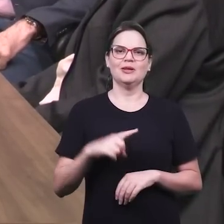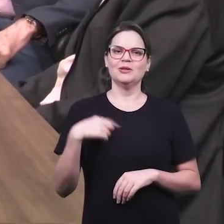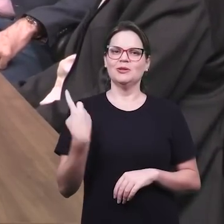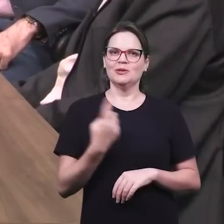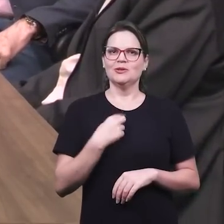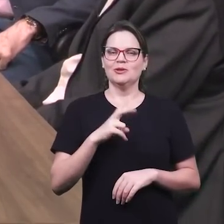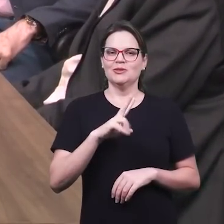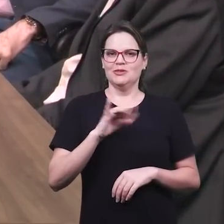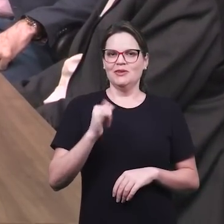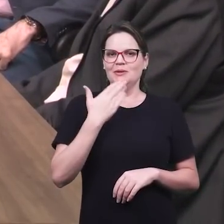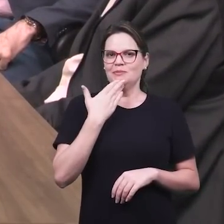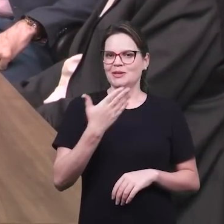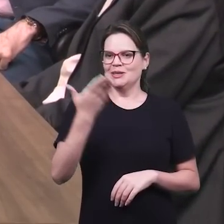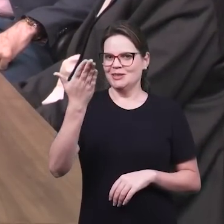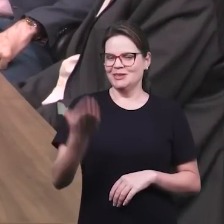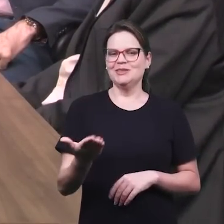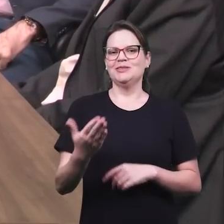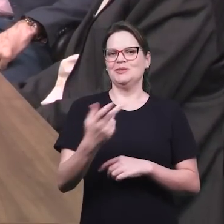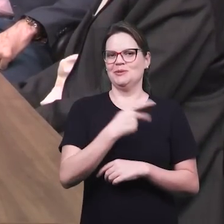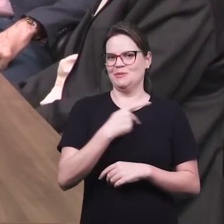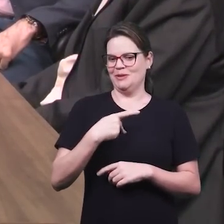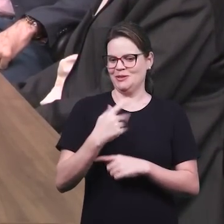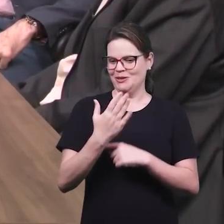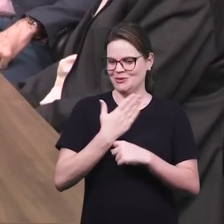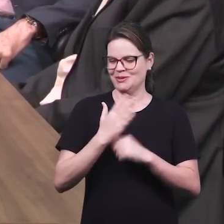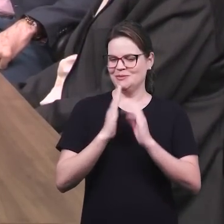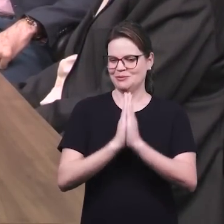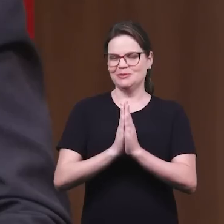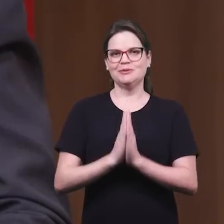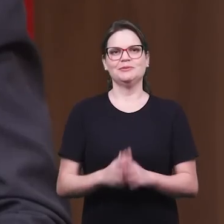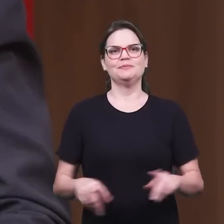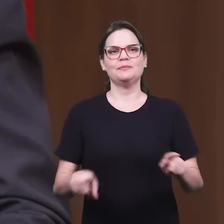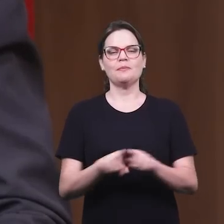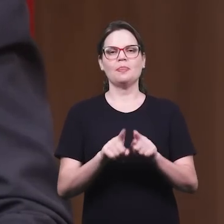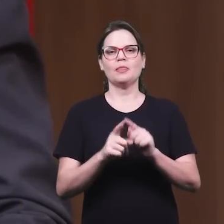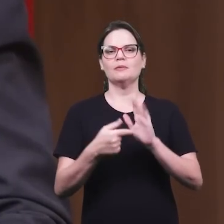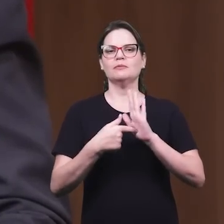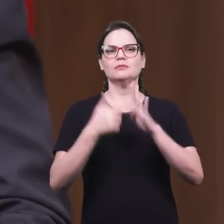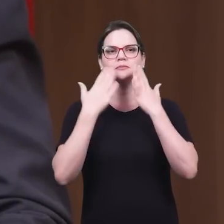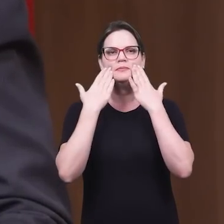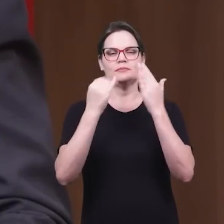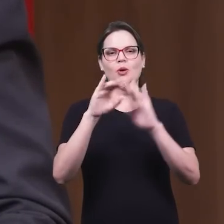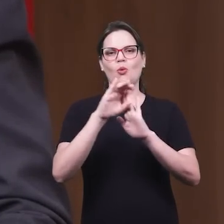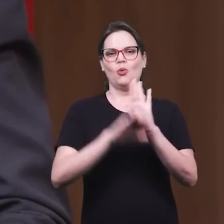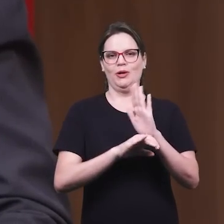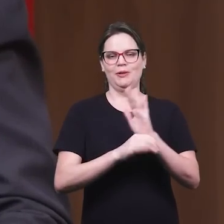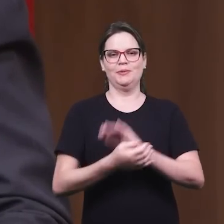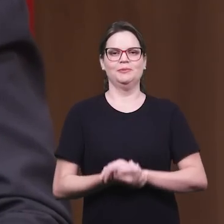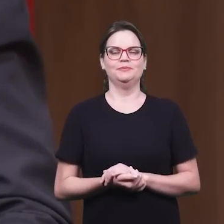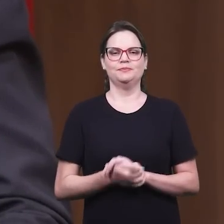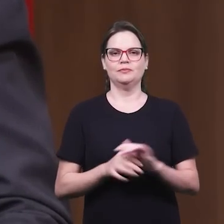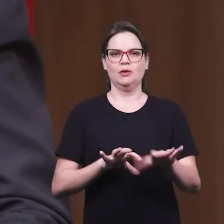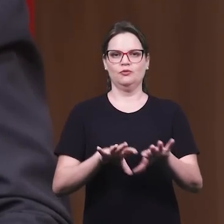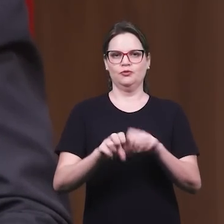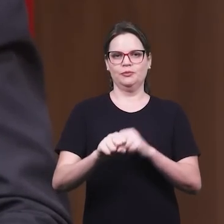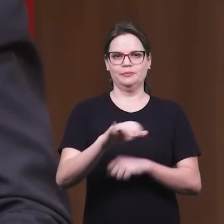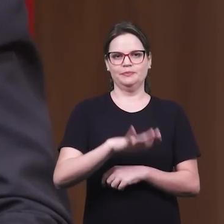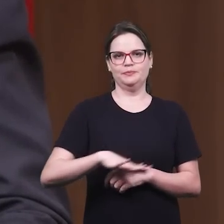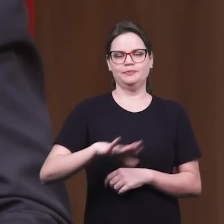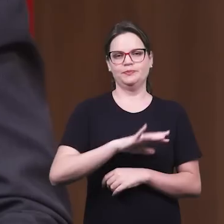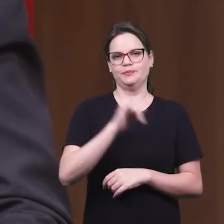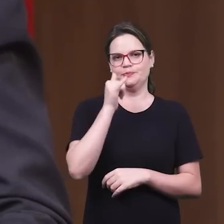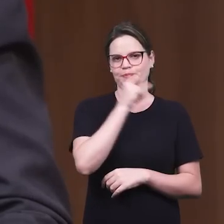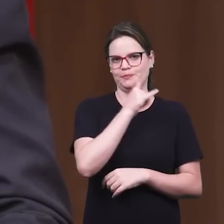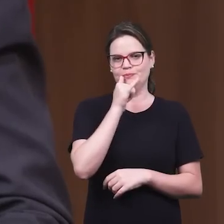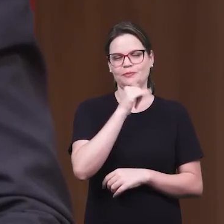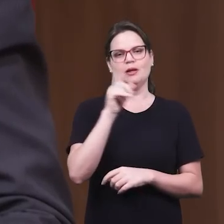contar muito com a participação do pastor Miguel. E apenas aqui apresentar o currículo do pastor. Ele é graduado em odontologia pela